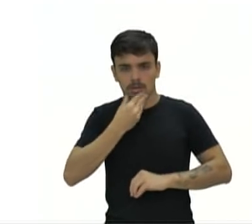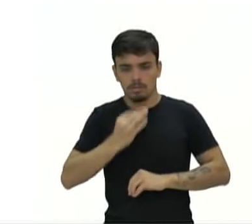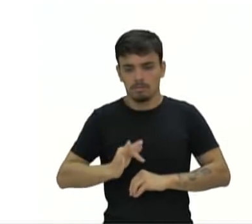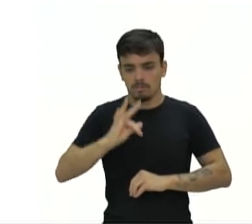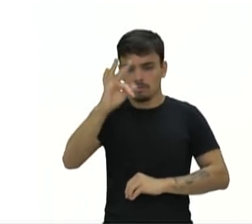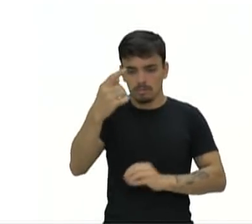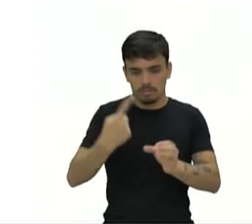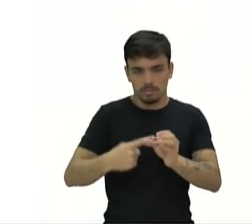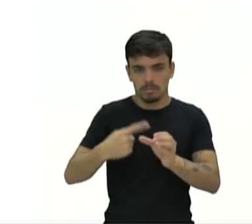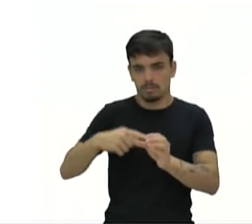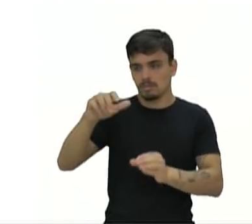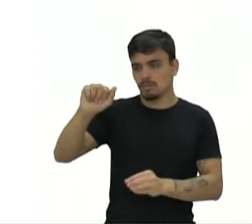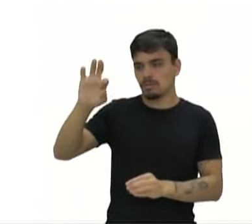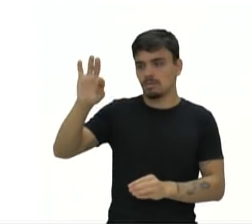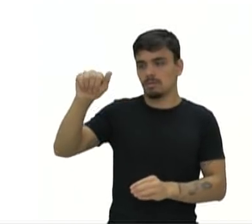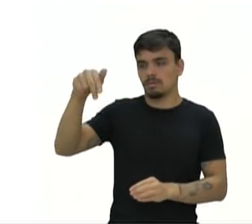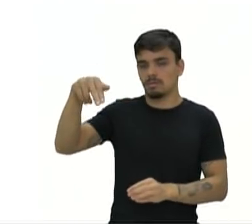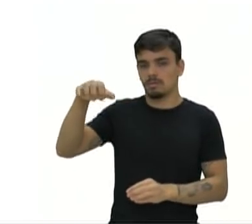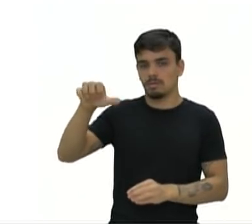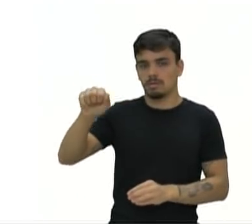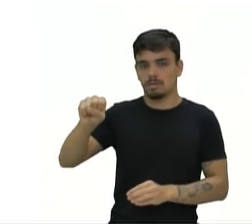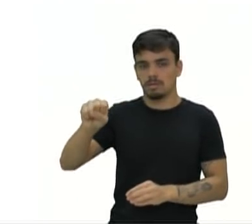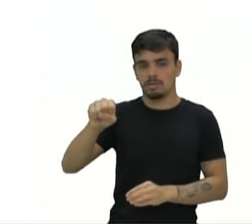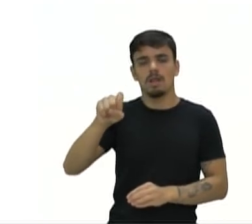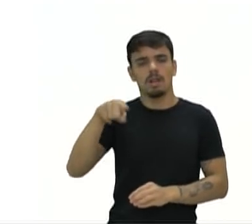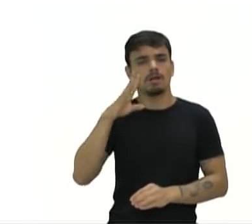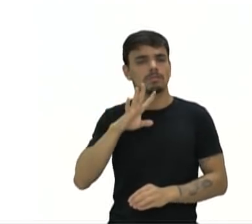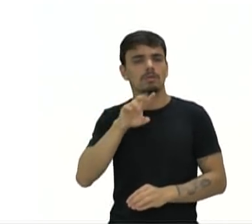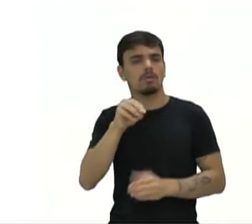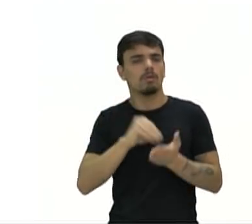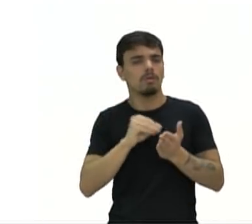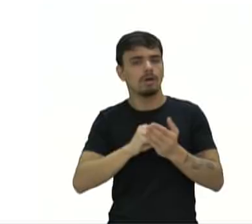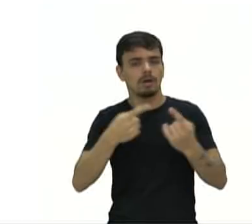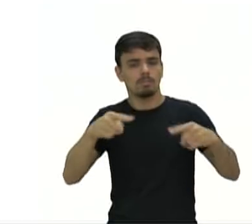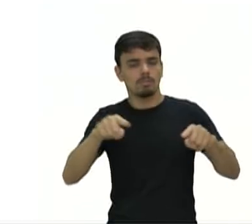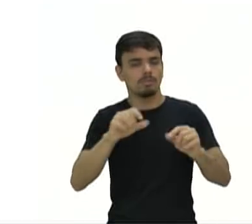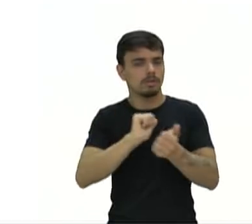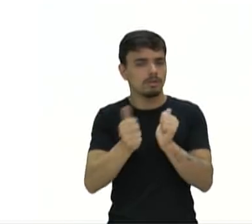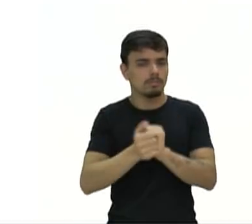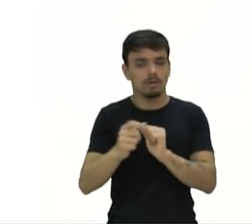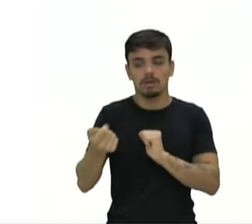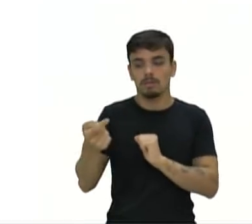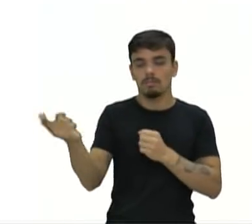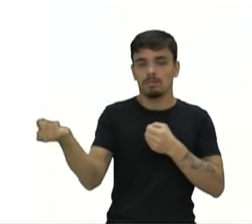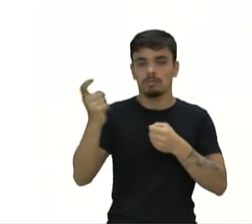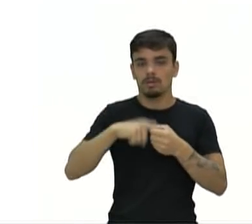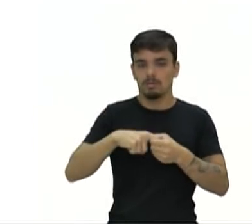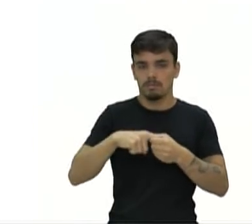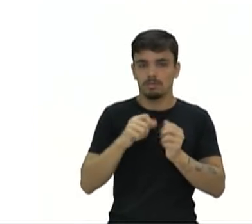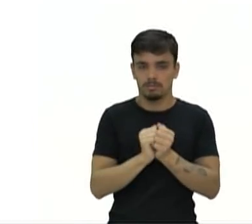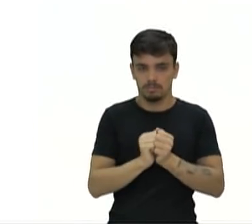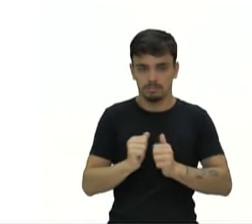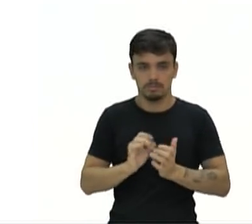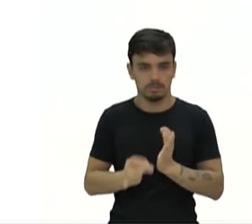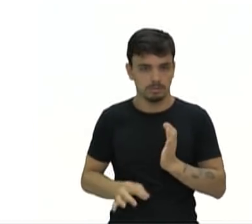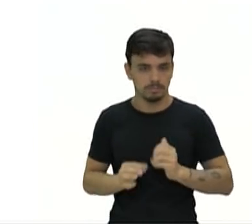em Atenas. Seria legal vocês colocarem a questão da música, do esporte. Daqui a pouquinho nós voltamos. Corrigemos junto.